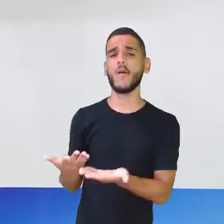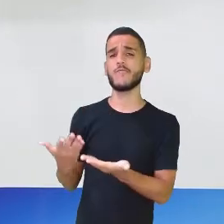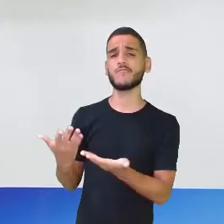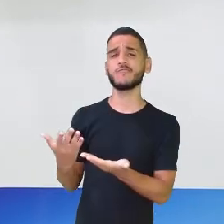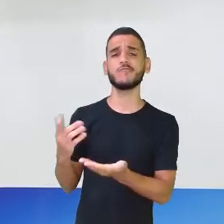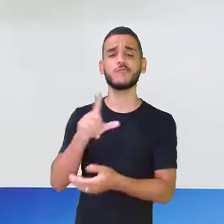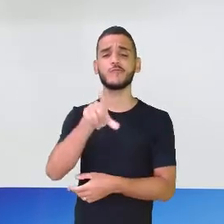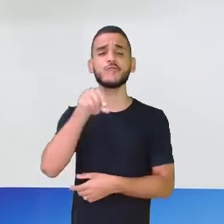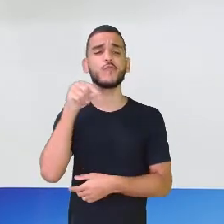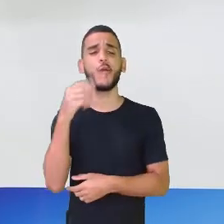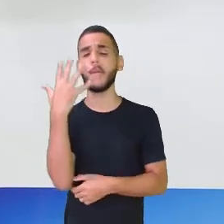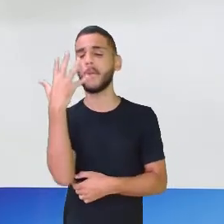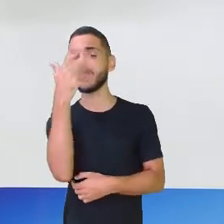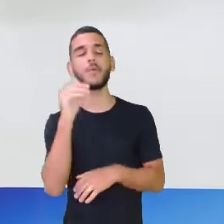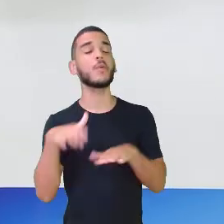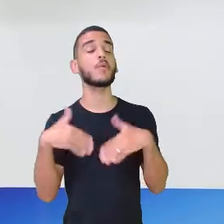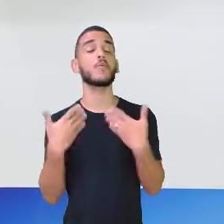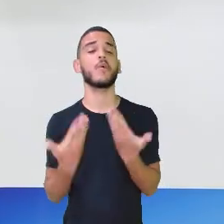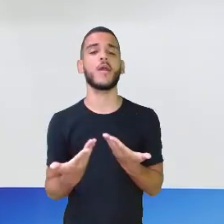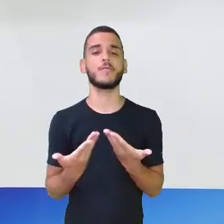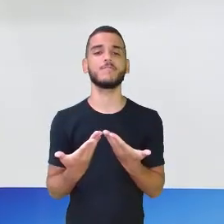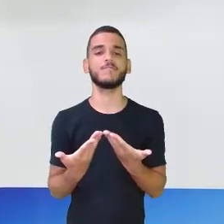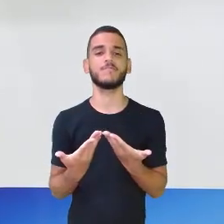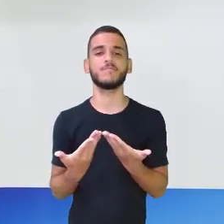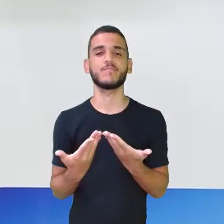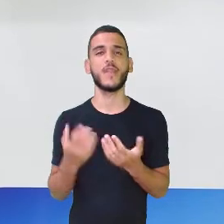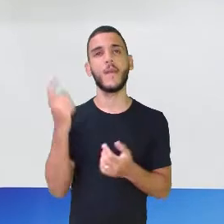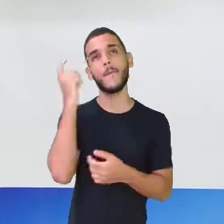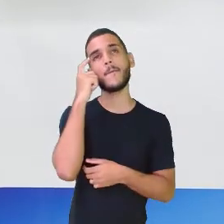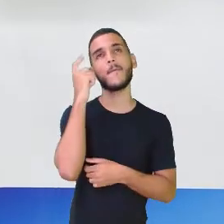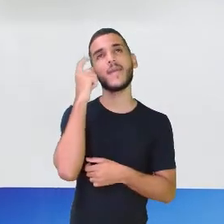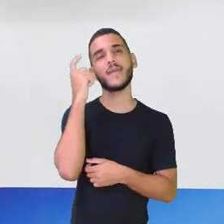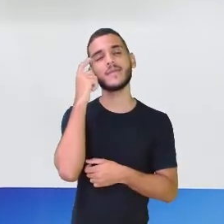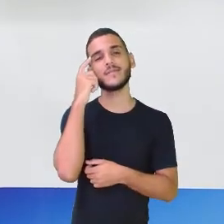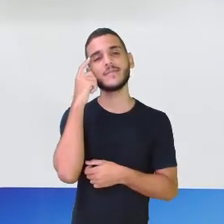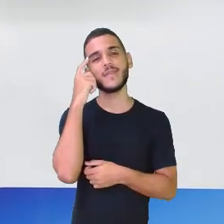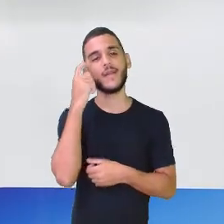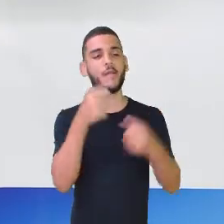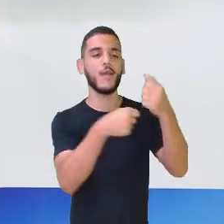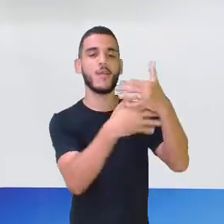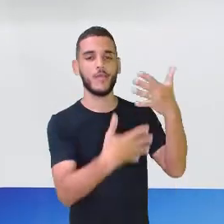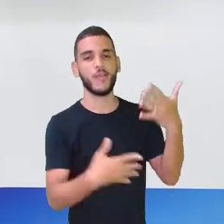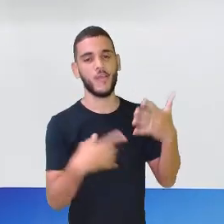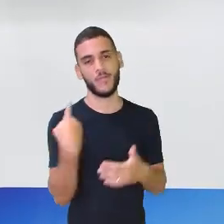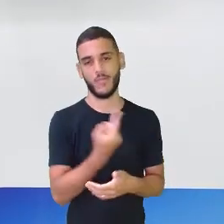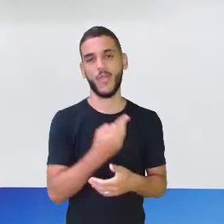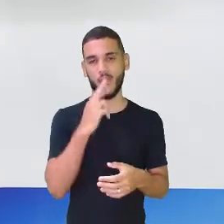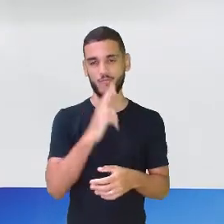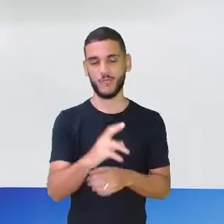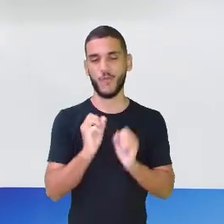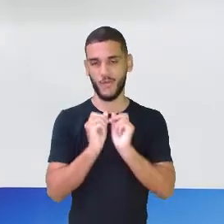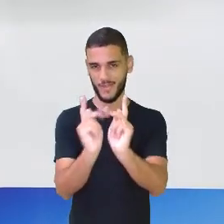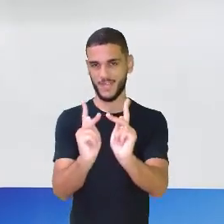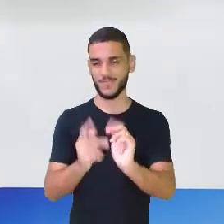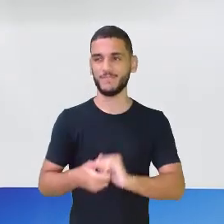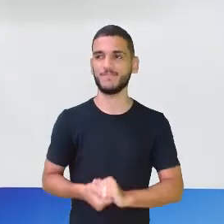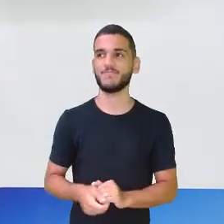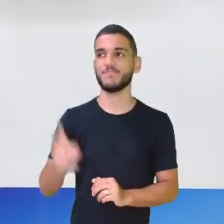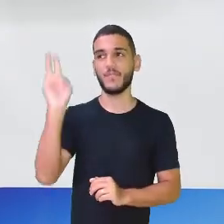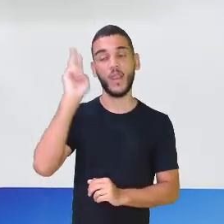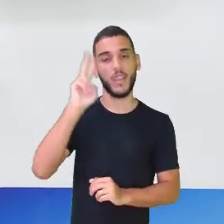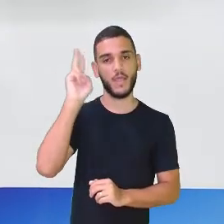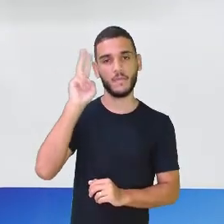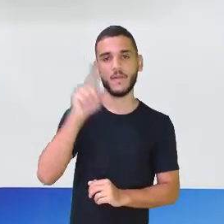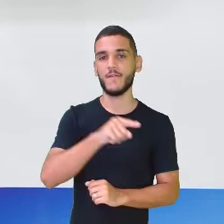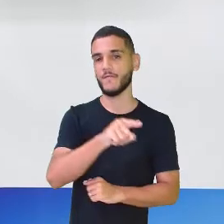bonita? Pensa e diz aí para a professora Kedma. Fala aí no chat pra gente. Lembrando que vocês estão aqui, ó, assistindo essa